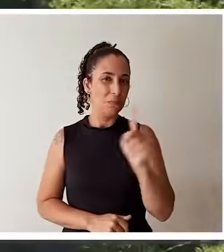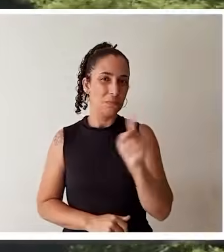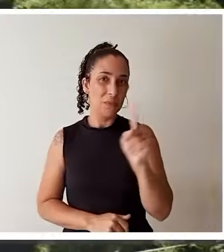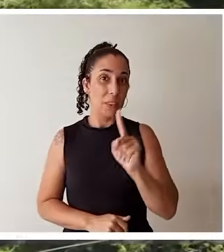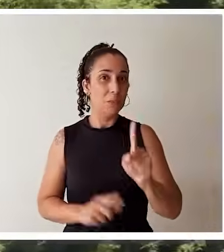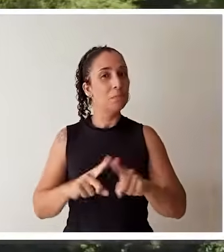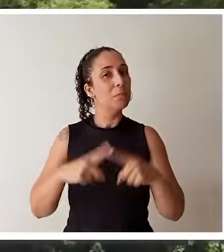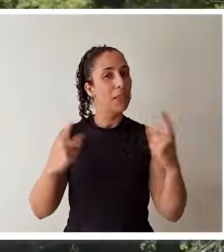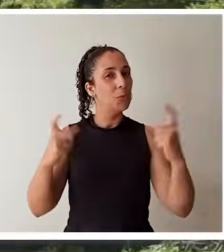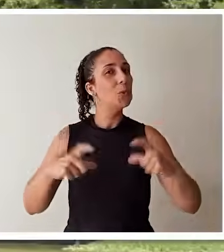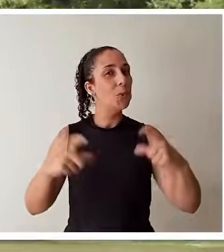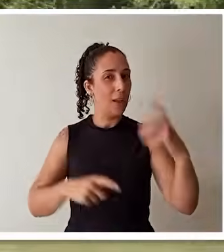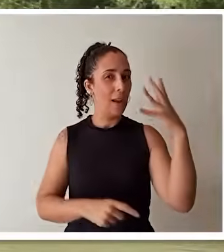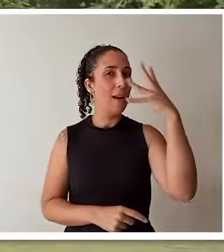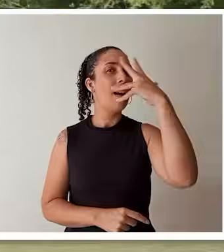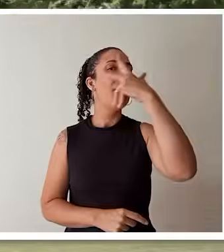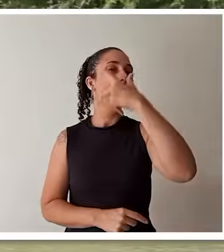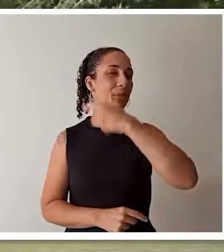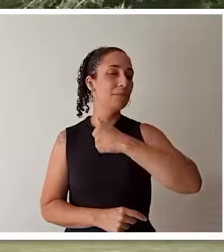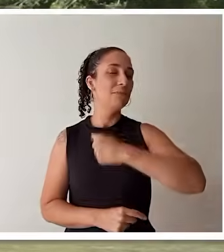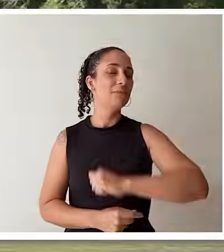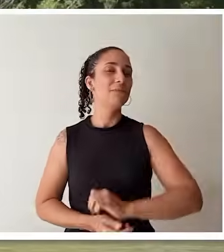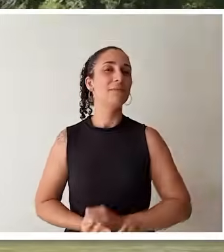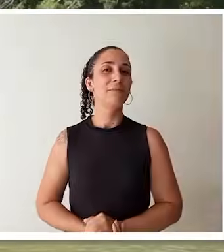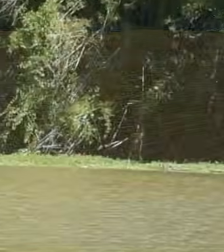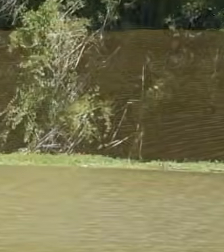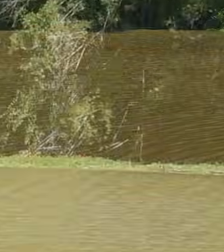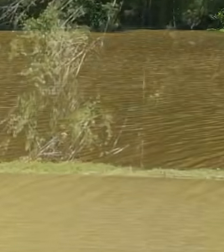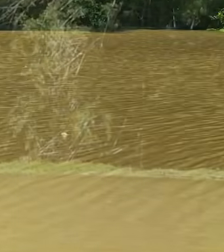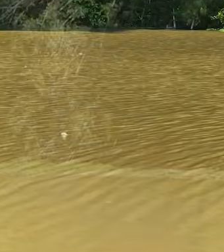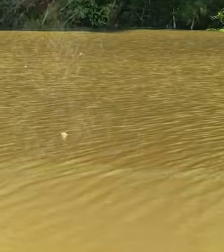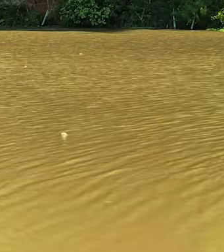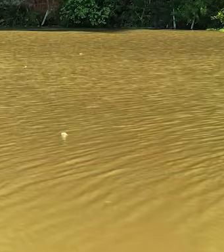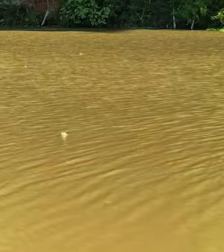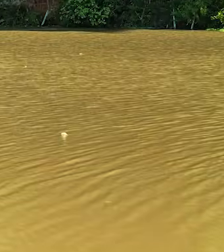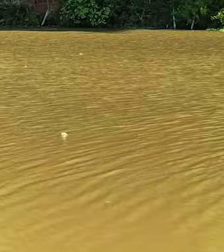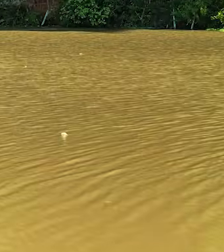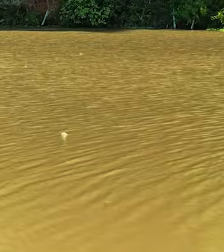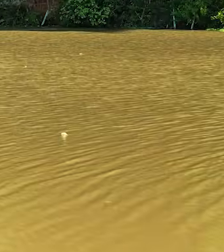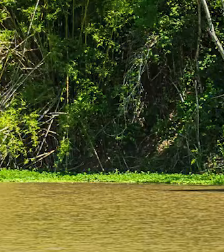são limpas. Mas que lugar é lindo? Ah, isso é.